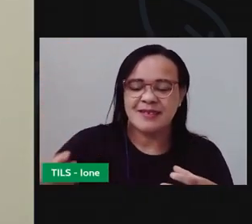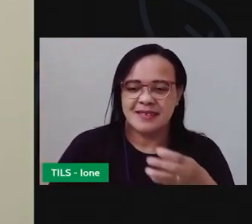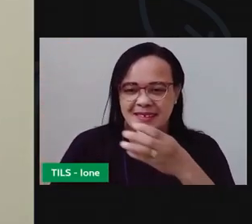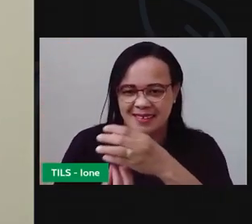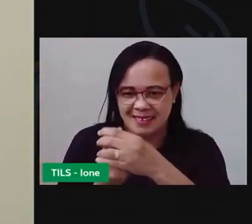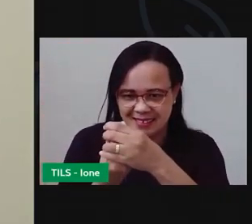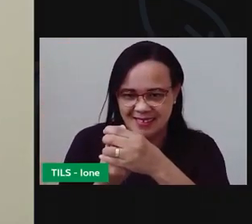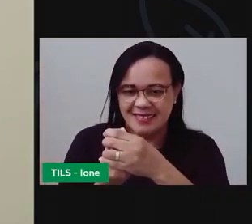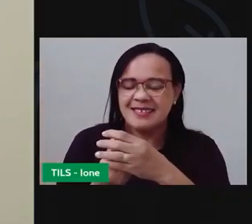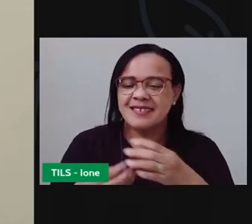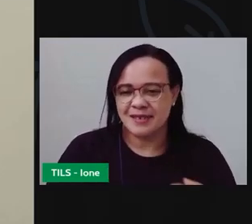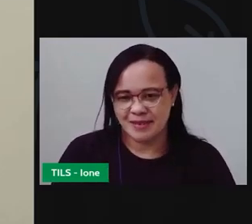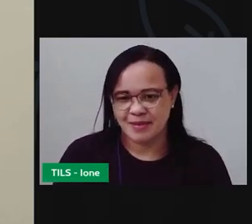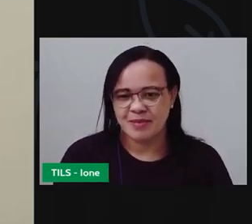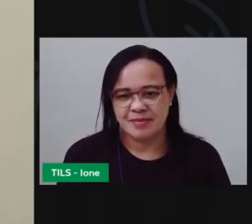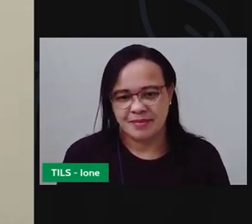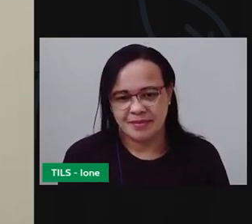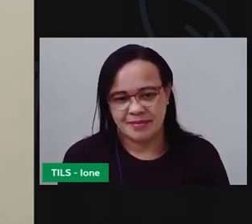outra.